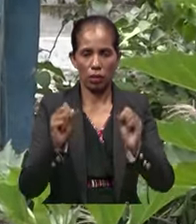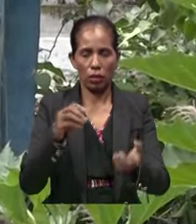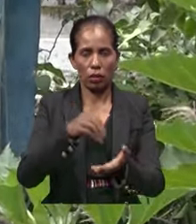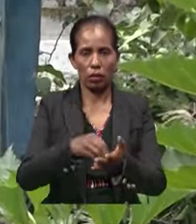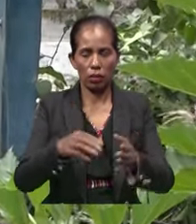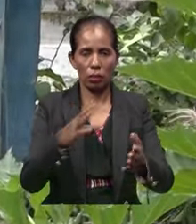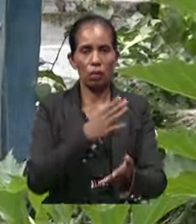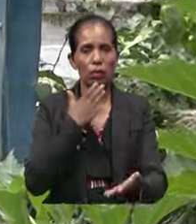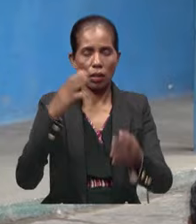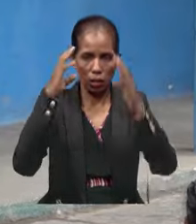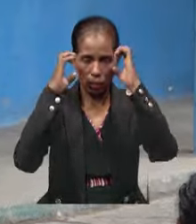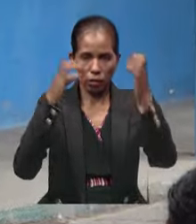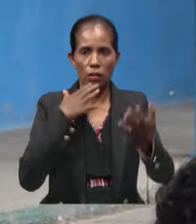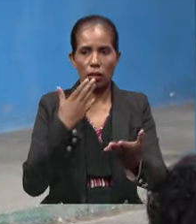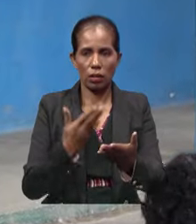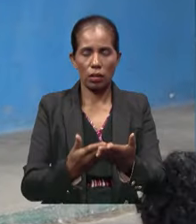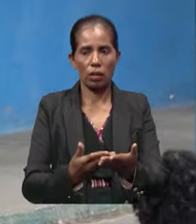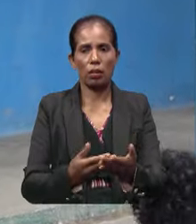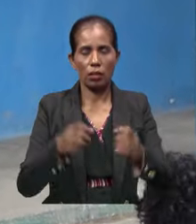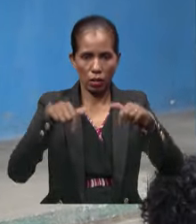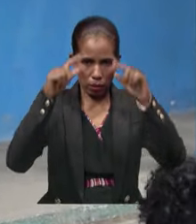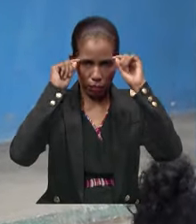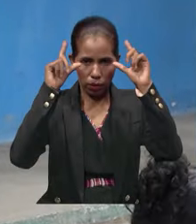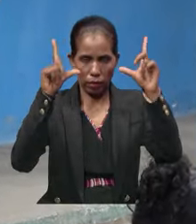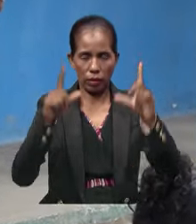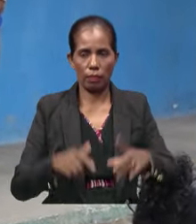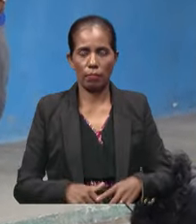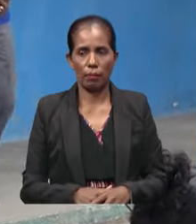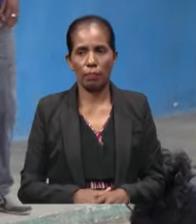qualidade de educação em Timor-Leste. Emerenciana Martins, Tomás Soares, GMN.